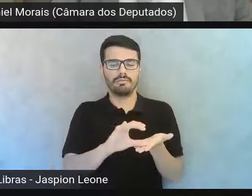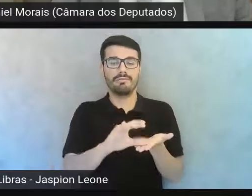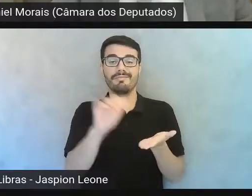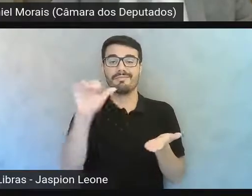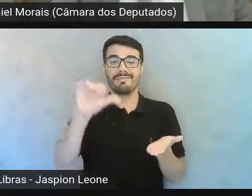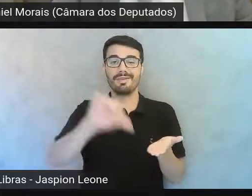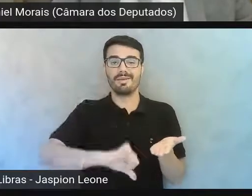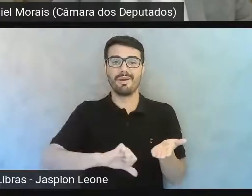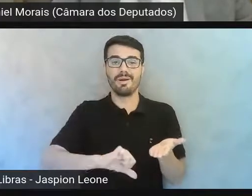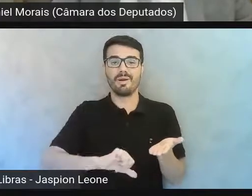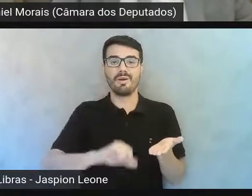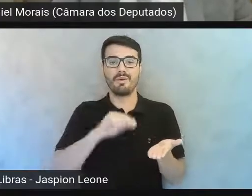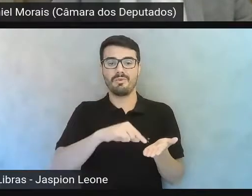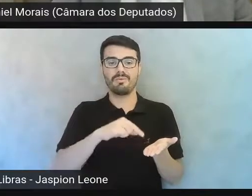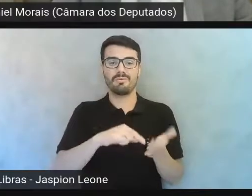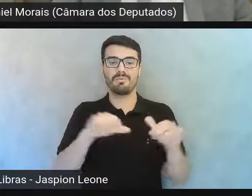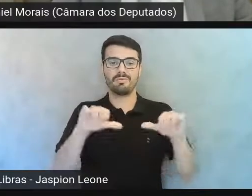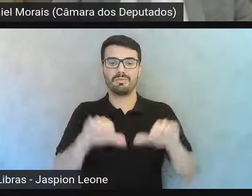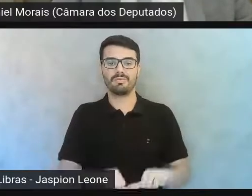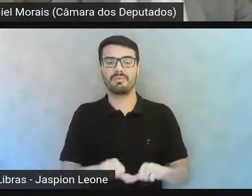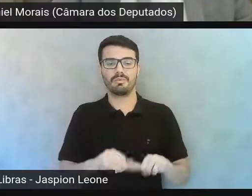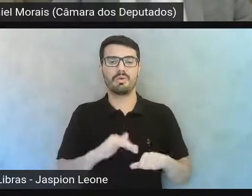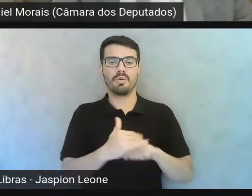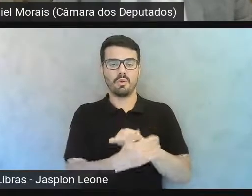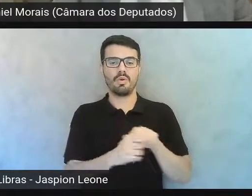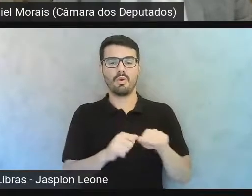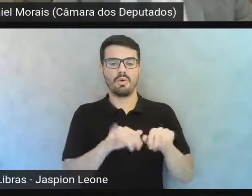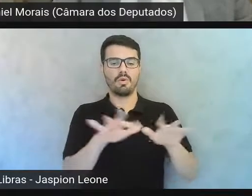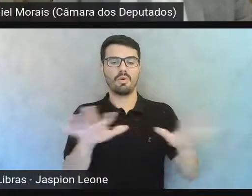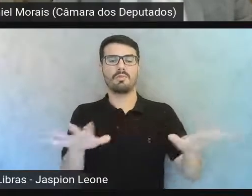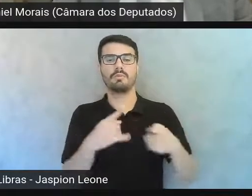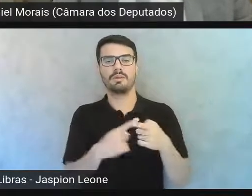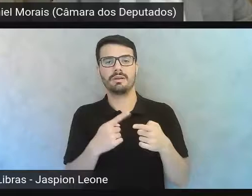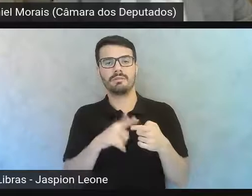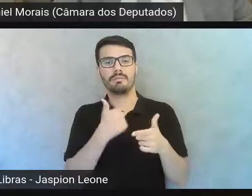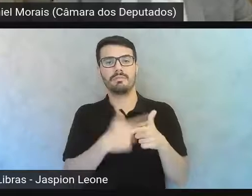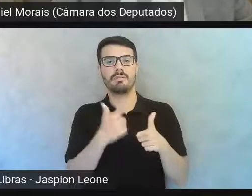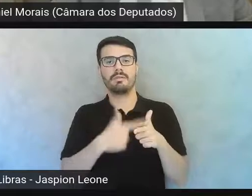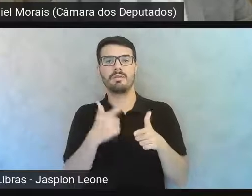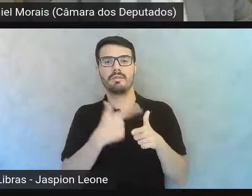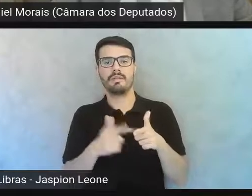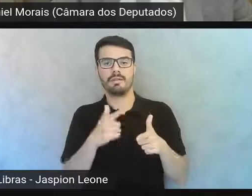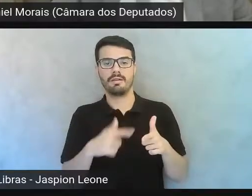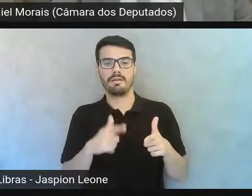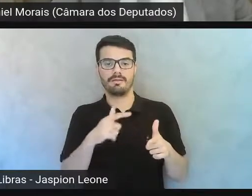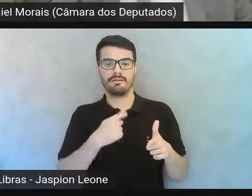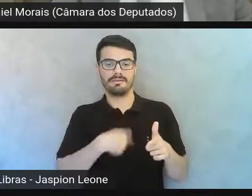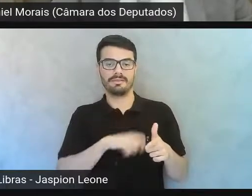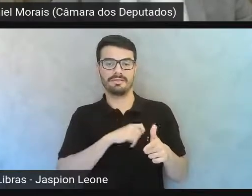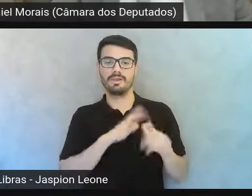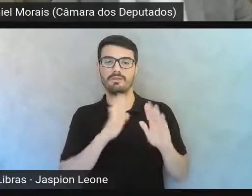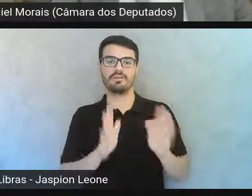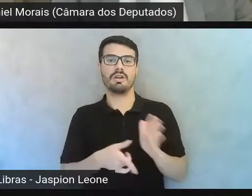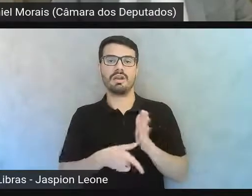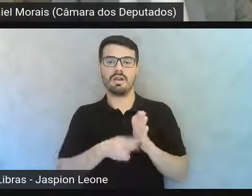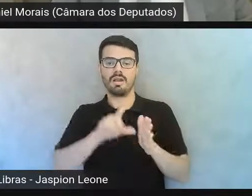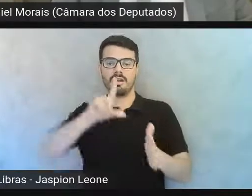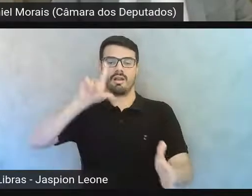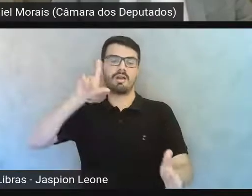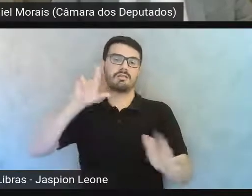né, potencializado com o coronavírus, porque a crise fiscal do Brasil não nasceu no coronavírus, ela já vinha, né? Só